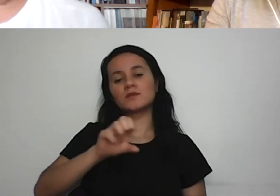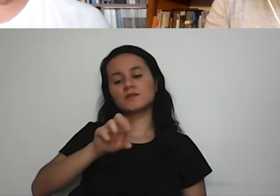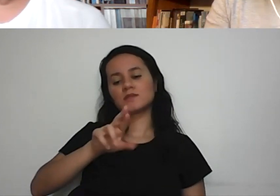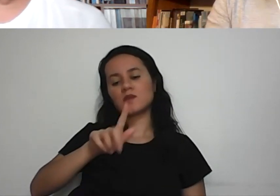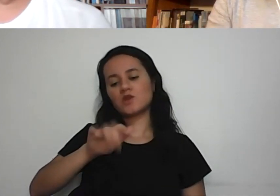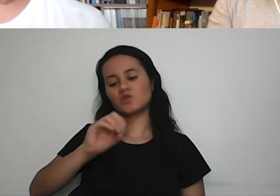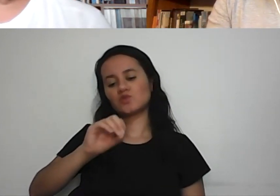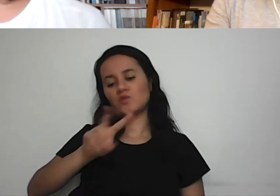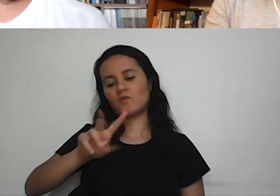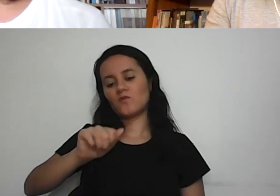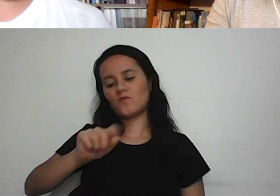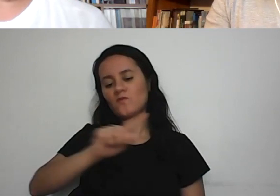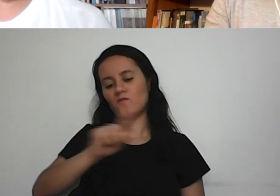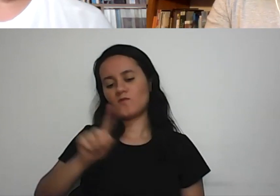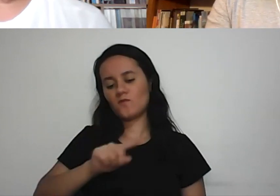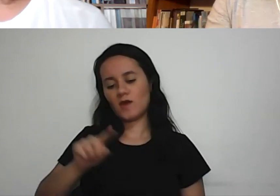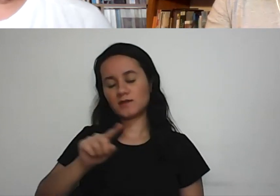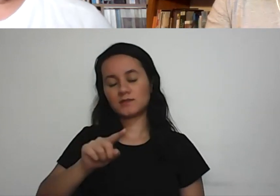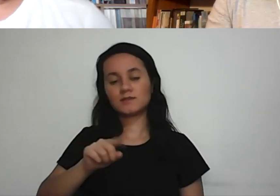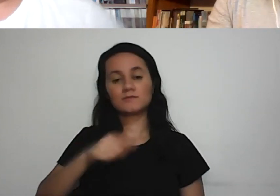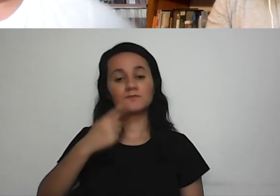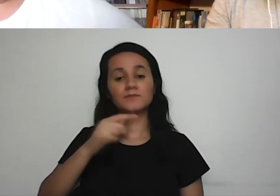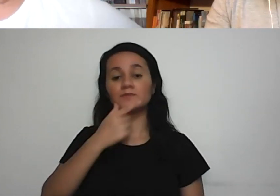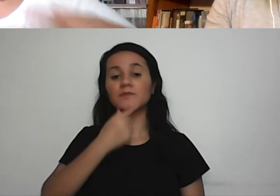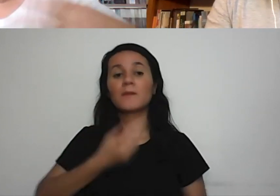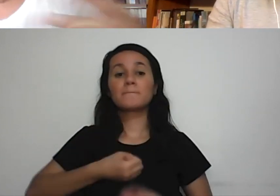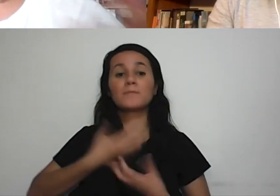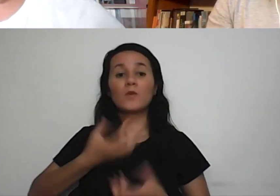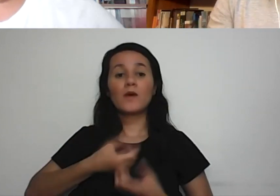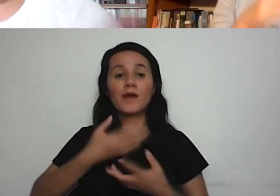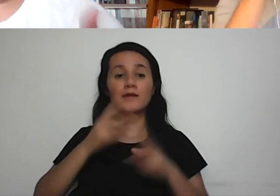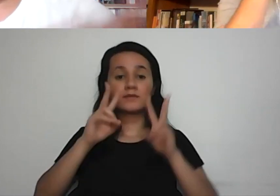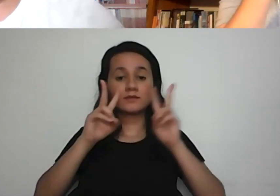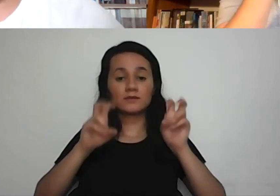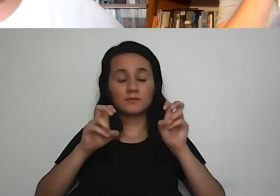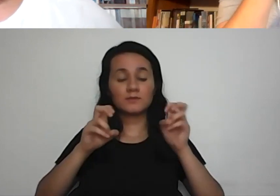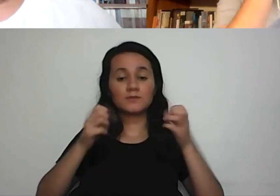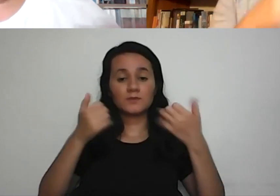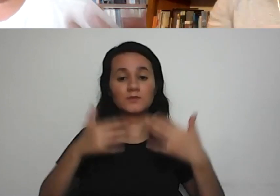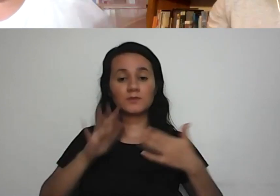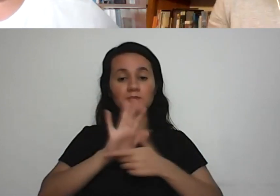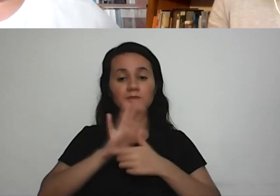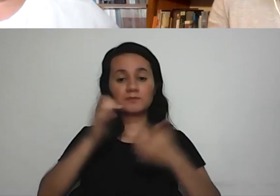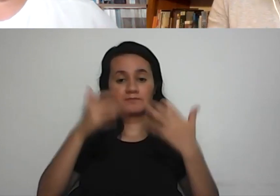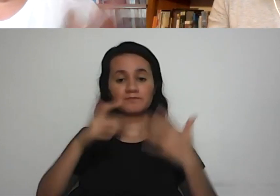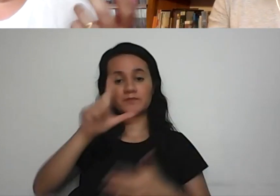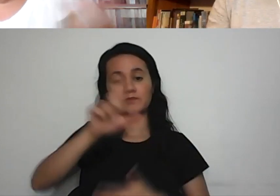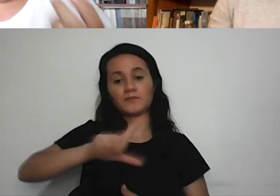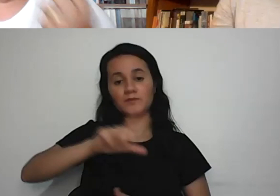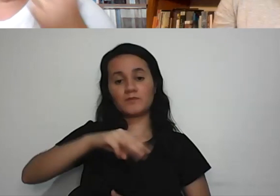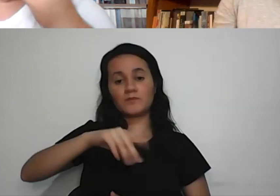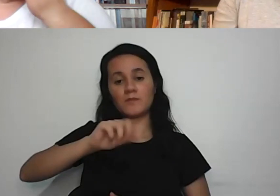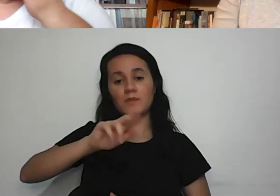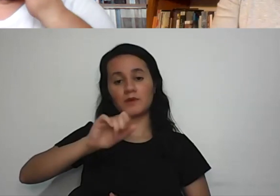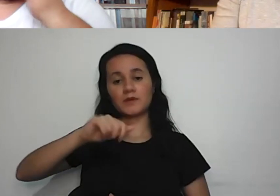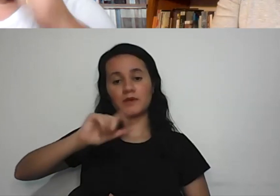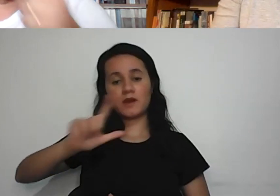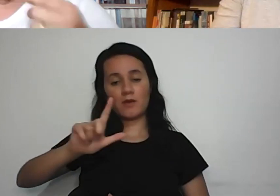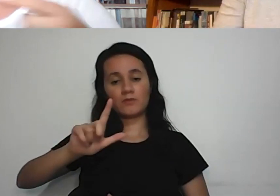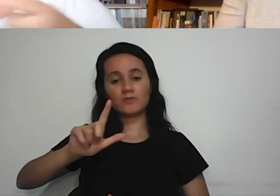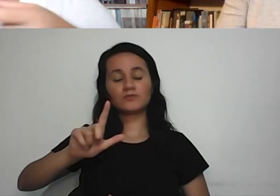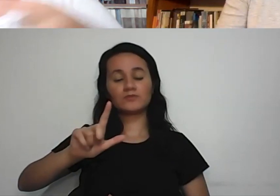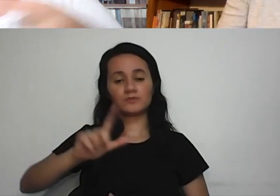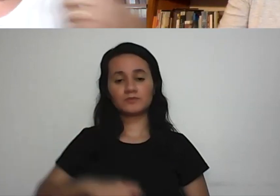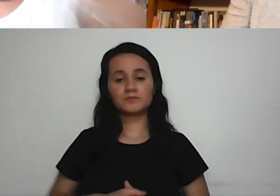é um poeta e que fez um papel importantíssimo nessa discussão da literatura marginal, né? Ele faz uma